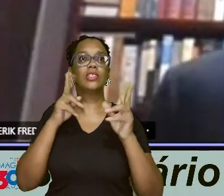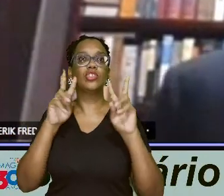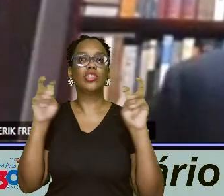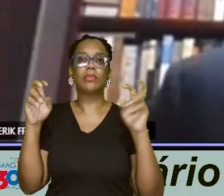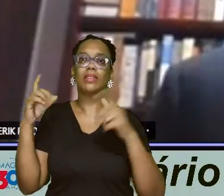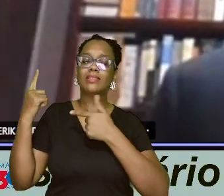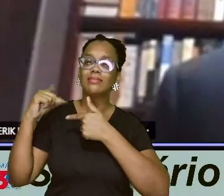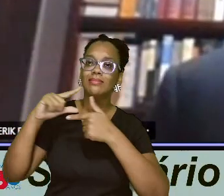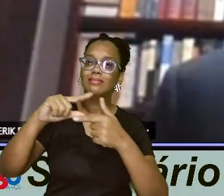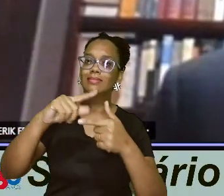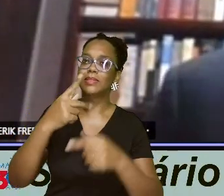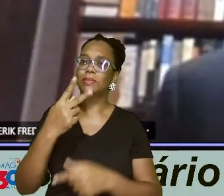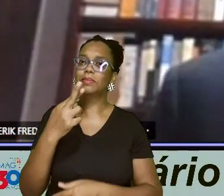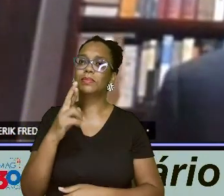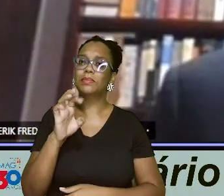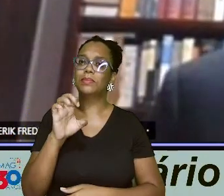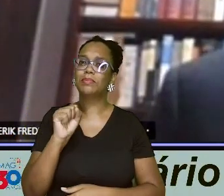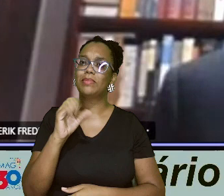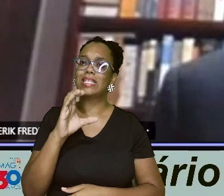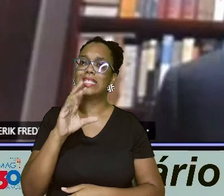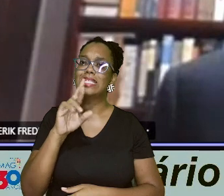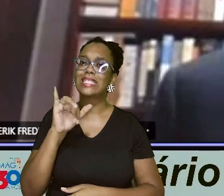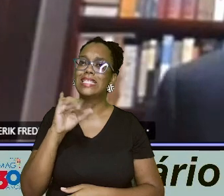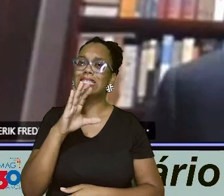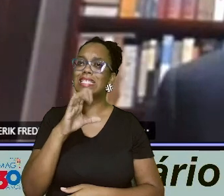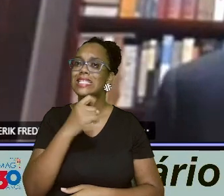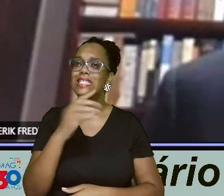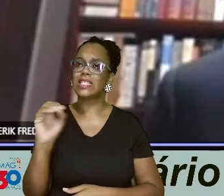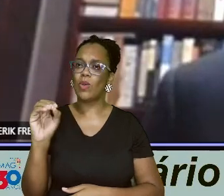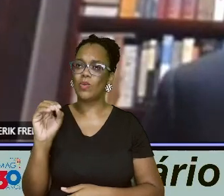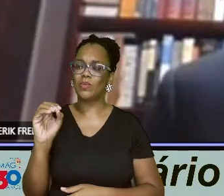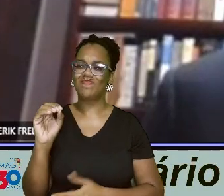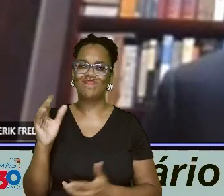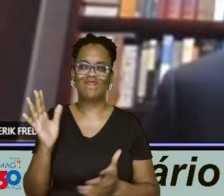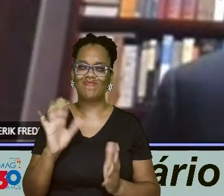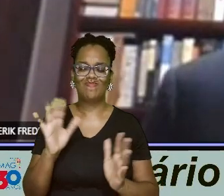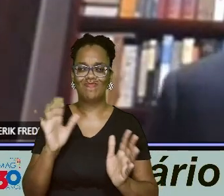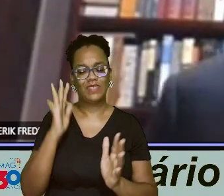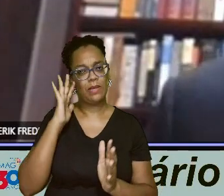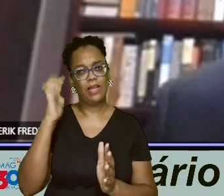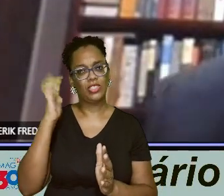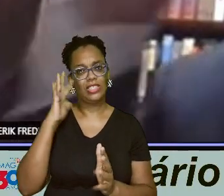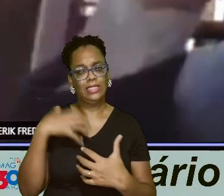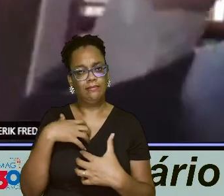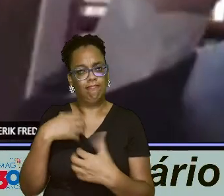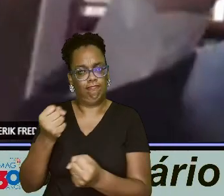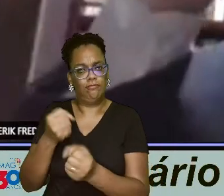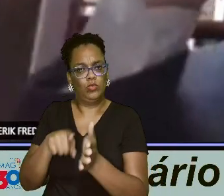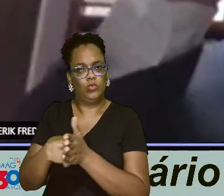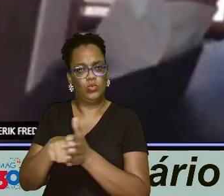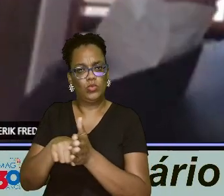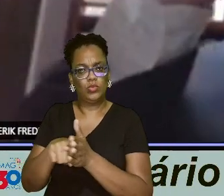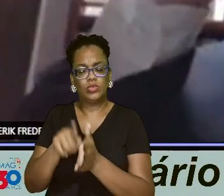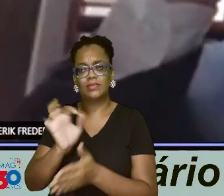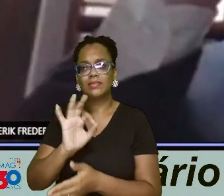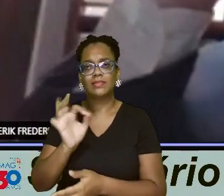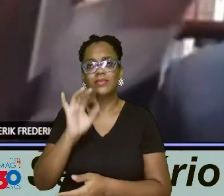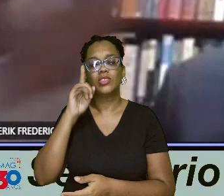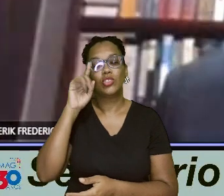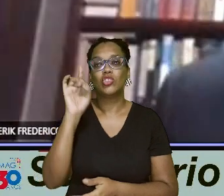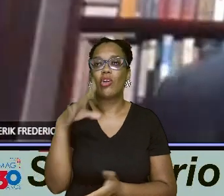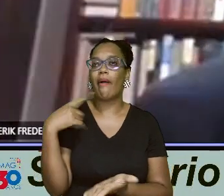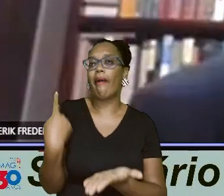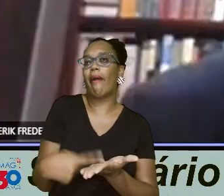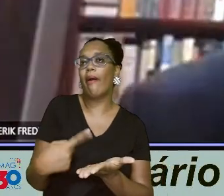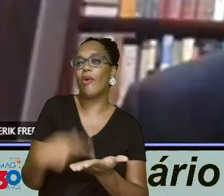prescrição. Não se deve imaginar esse julgado, cujo impacto nós estudamos, como um simples acórdão que fala de